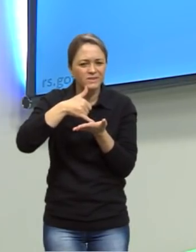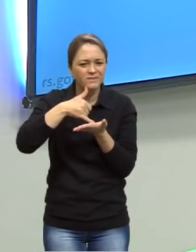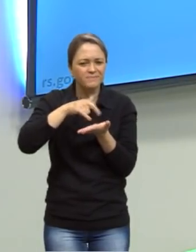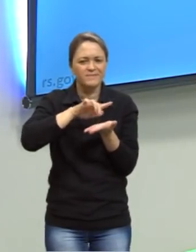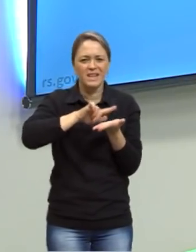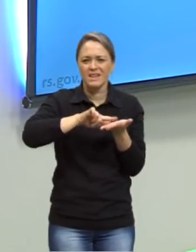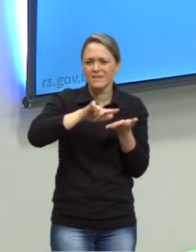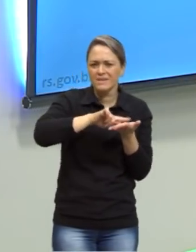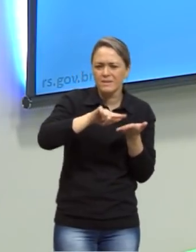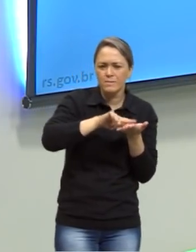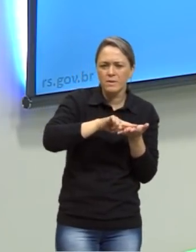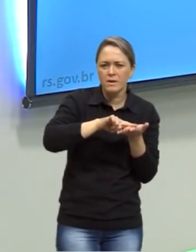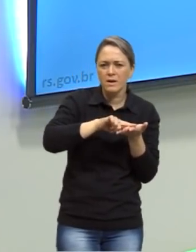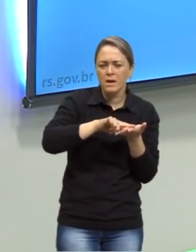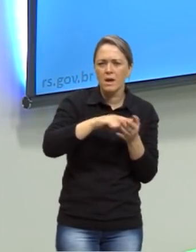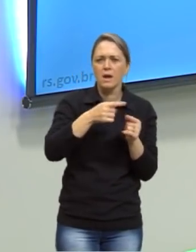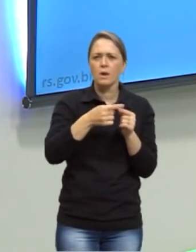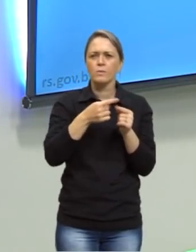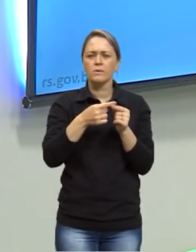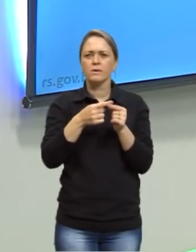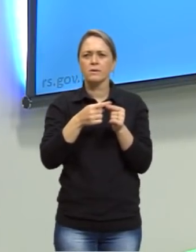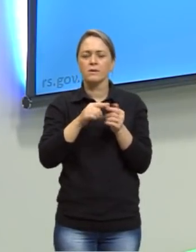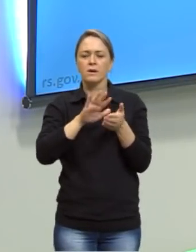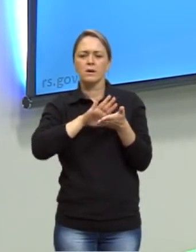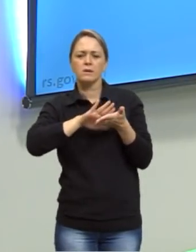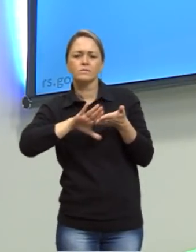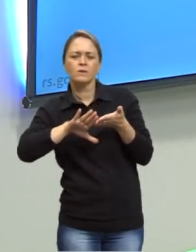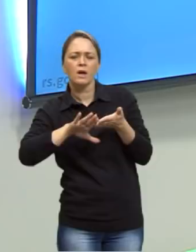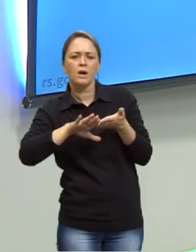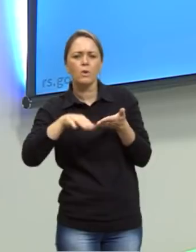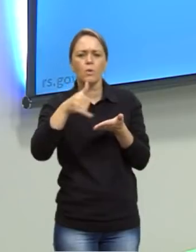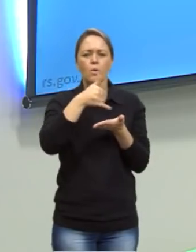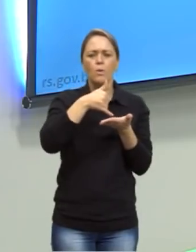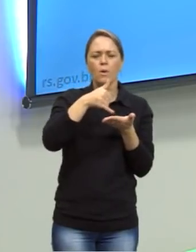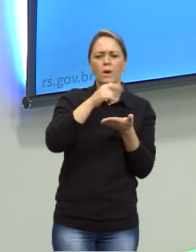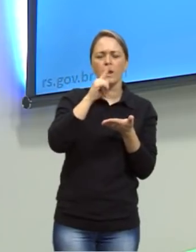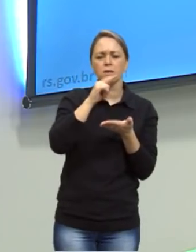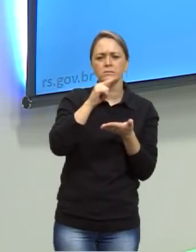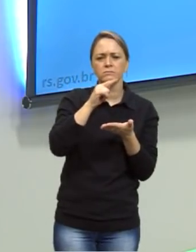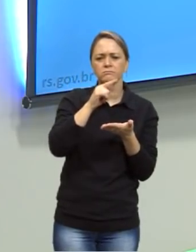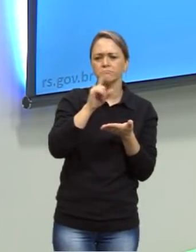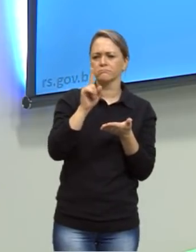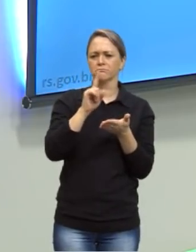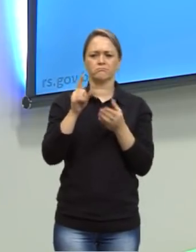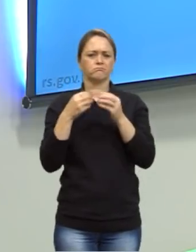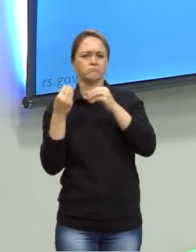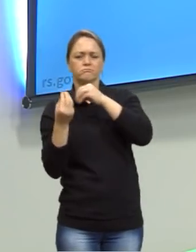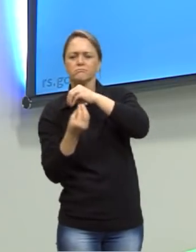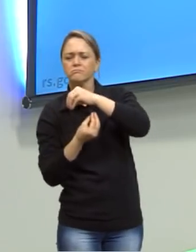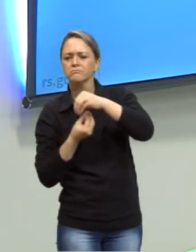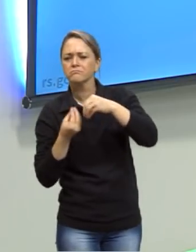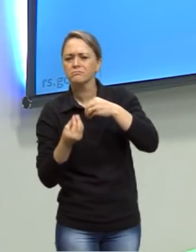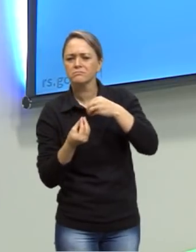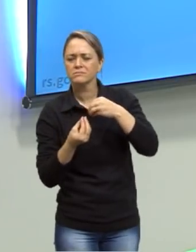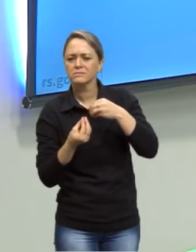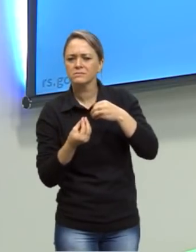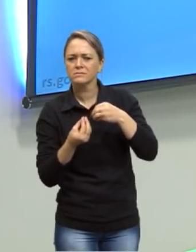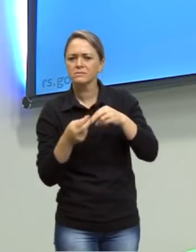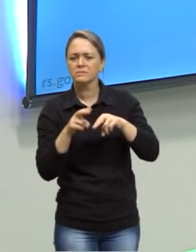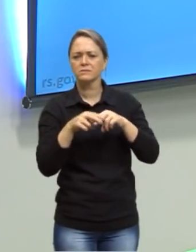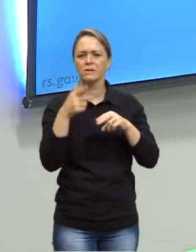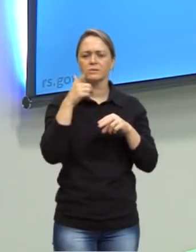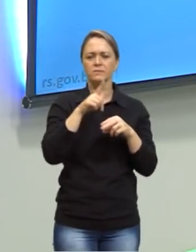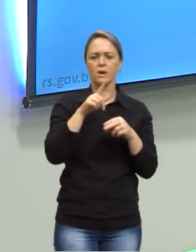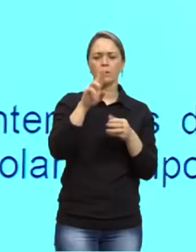eu quero tirar o óleo com água só que olha a água não se misturam por isso que eu não consigo